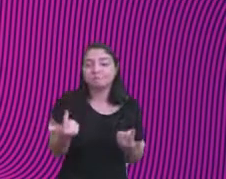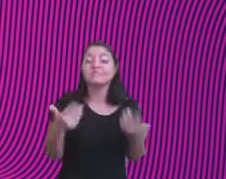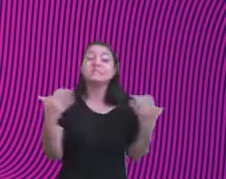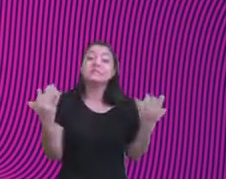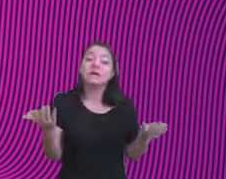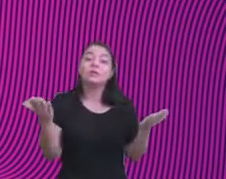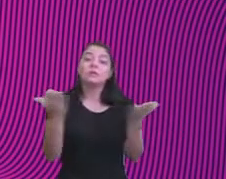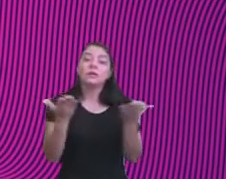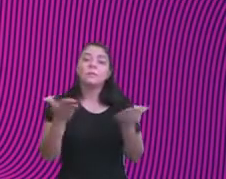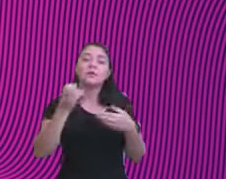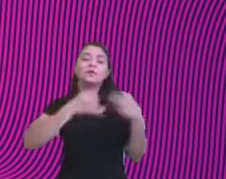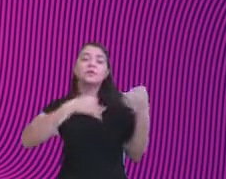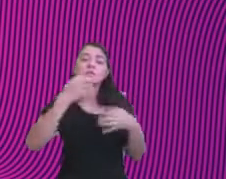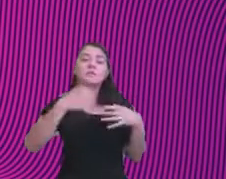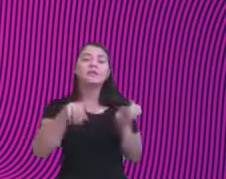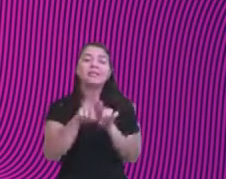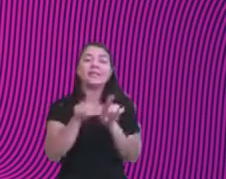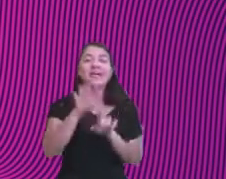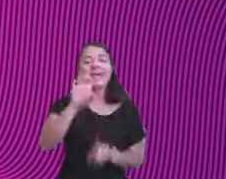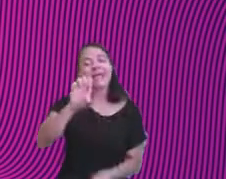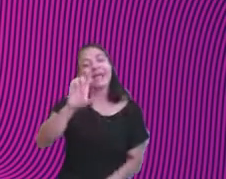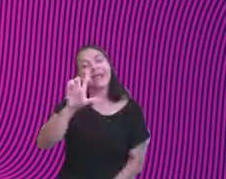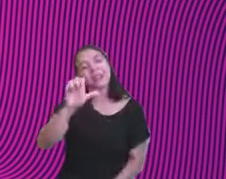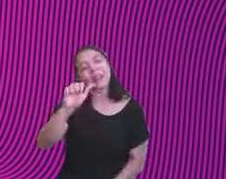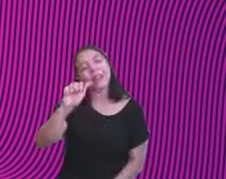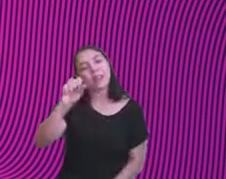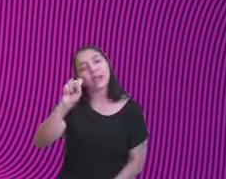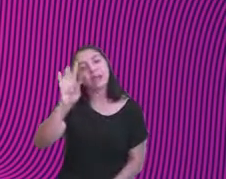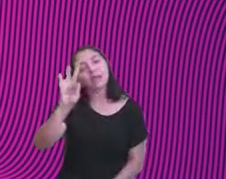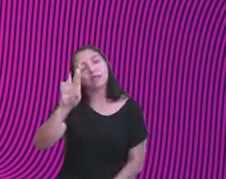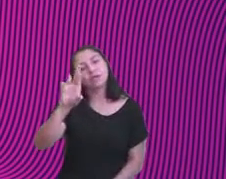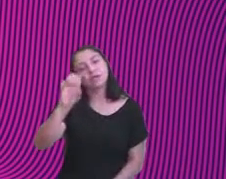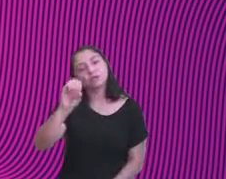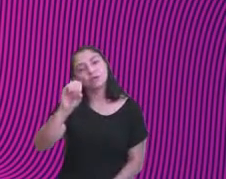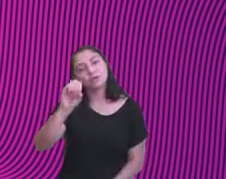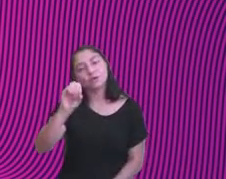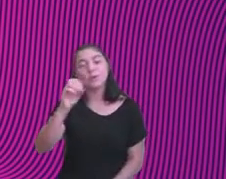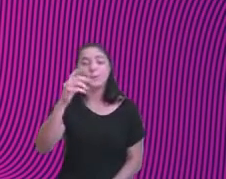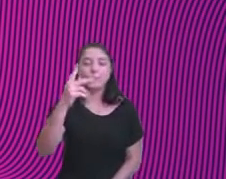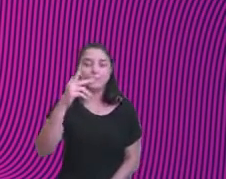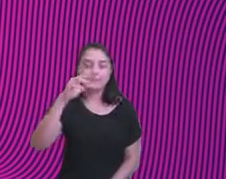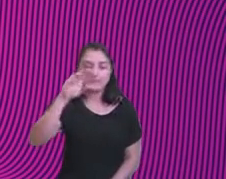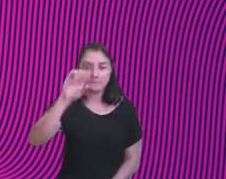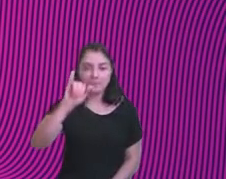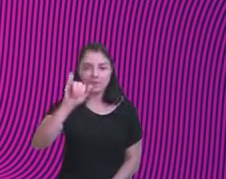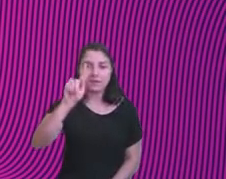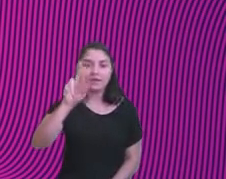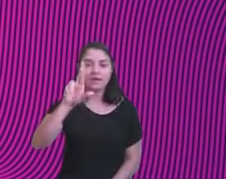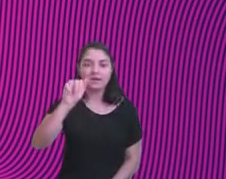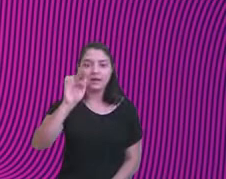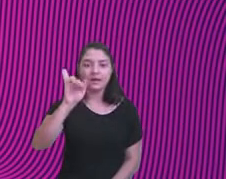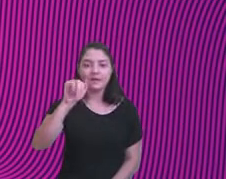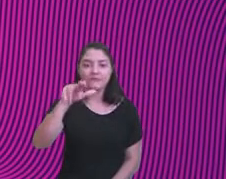tem o recurso da elastografia, que a elastografia para esse tipo de lesão retal nos ajuda muito, muito a gente ver